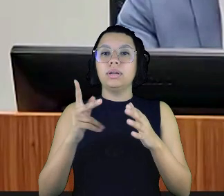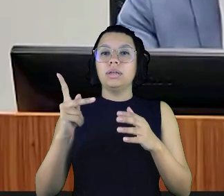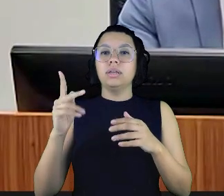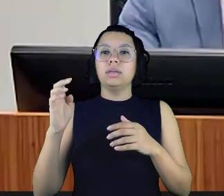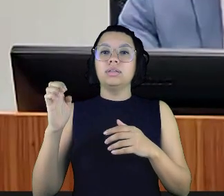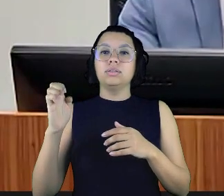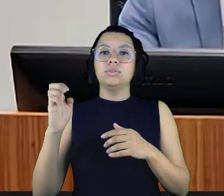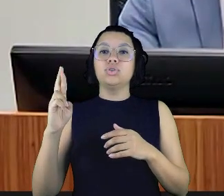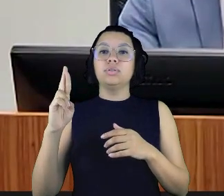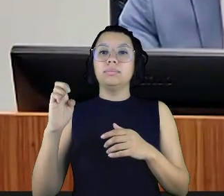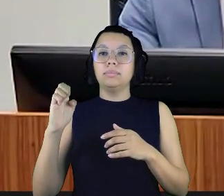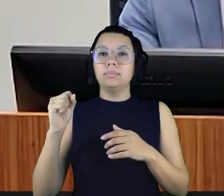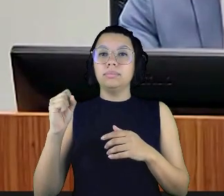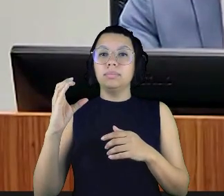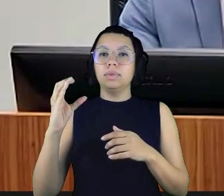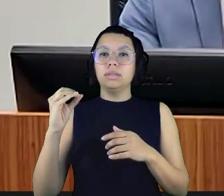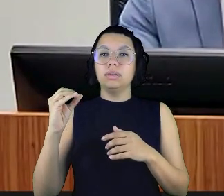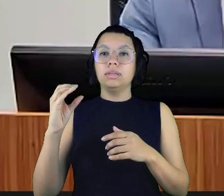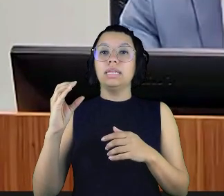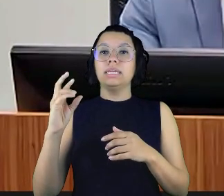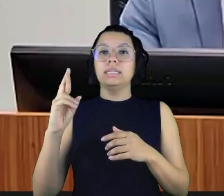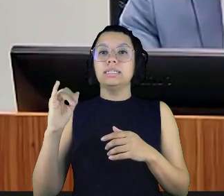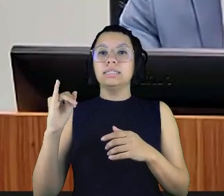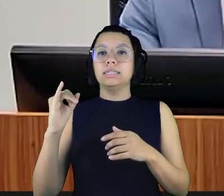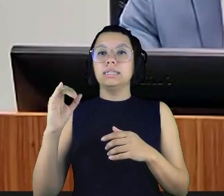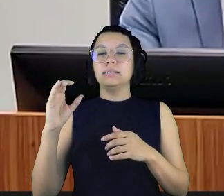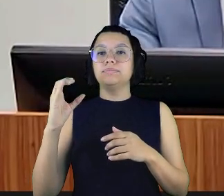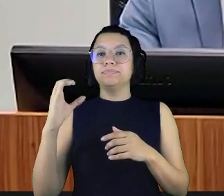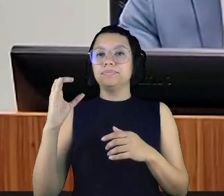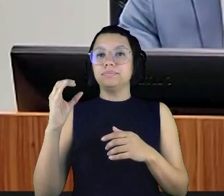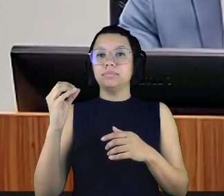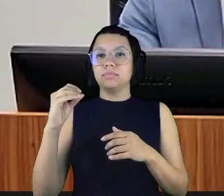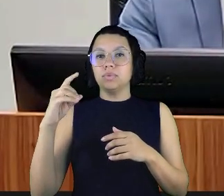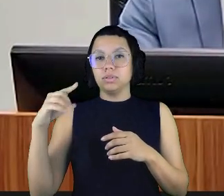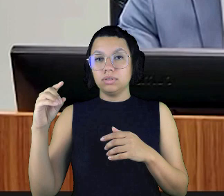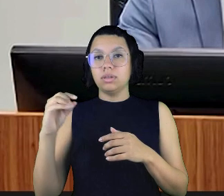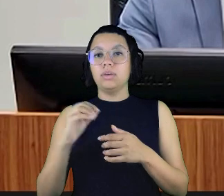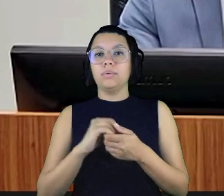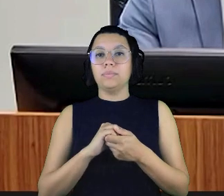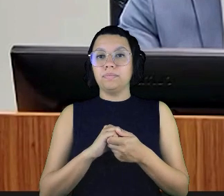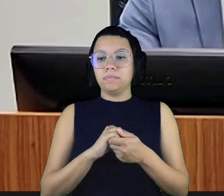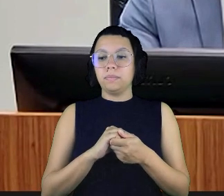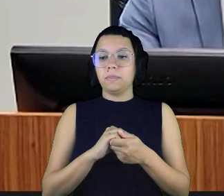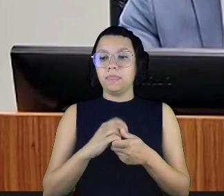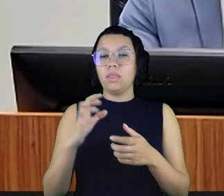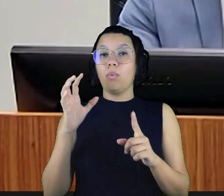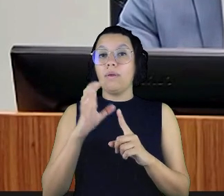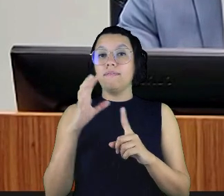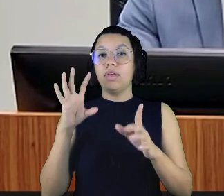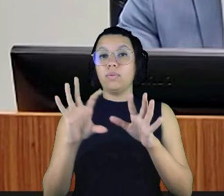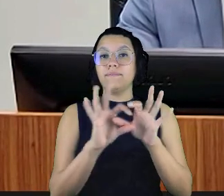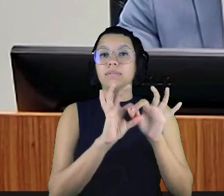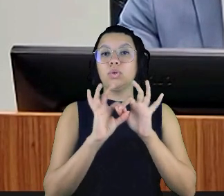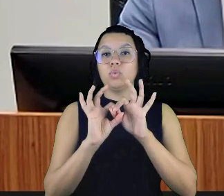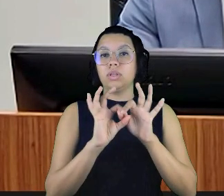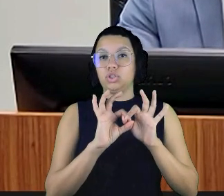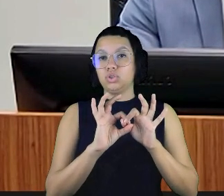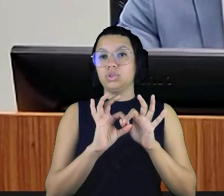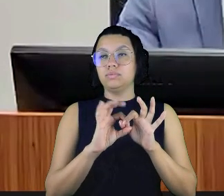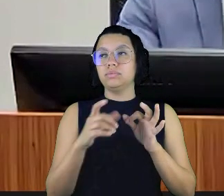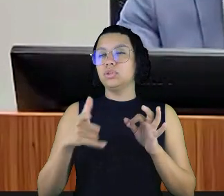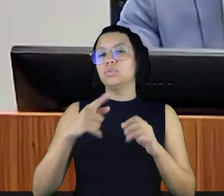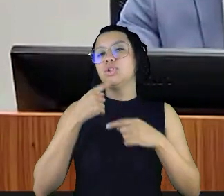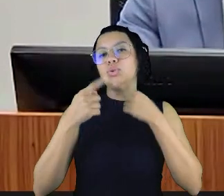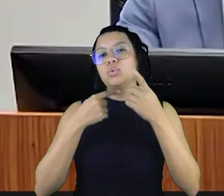e de forma vinculativa, né? Hoje nós não temos mais nenhuma dúvida a respeito disso. Tomem cuidado